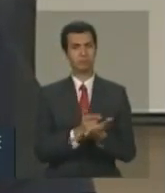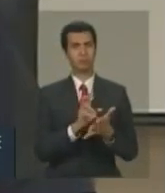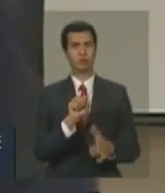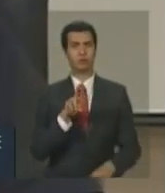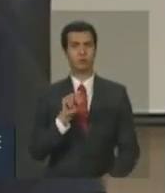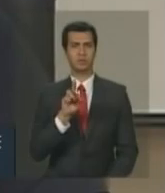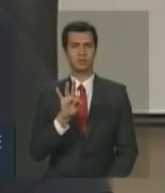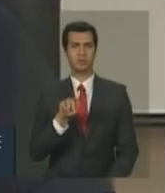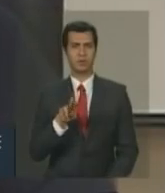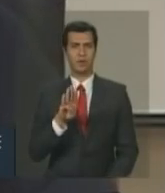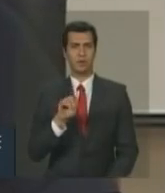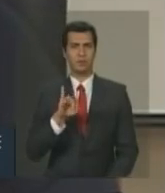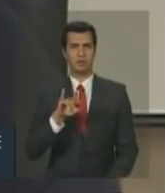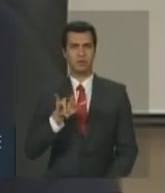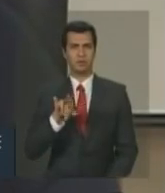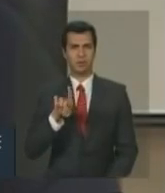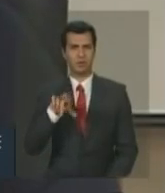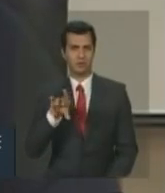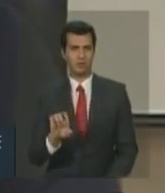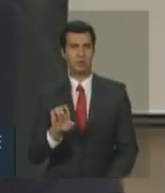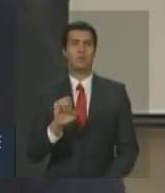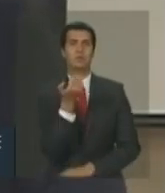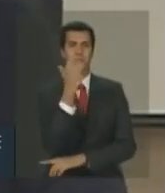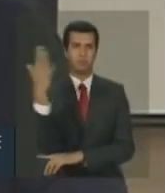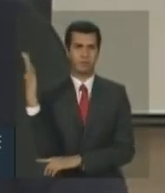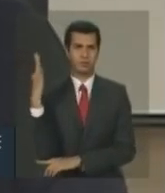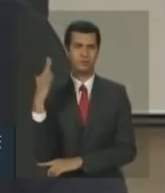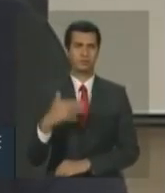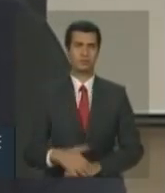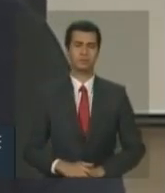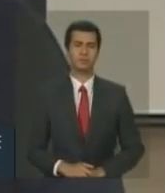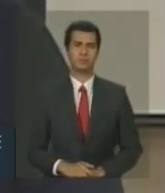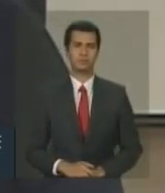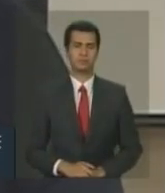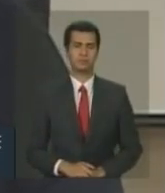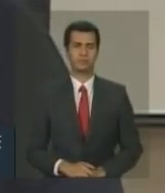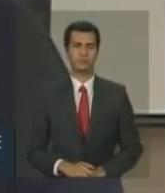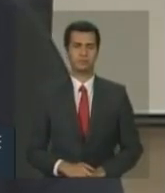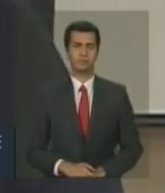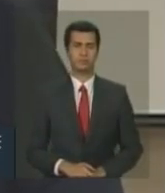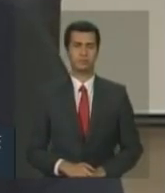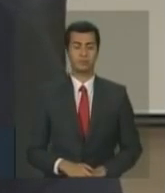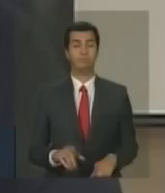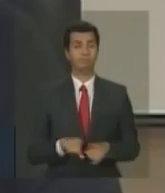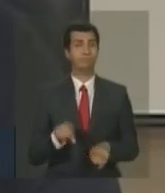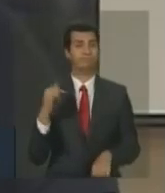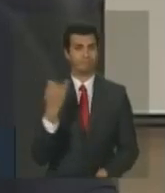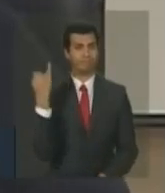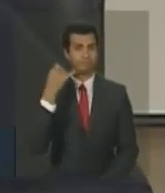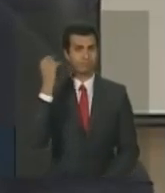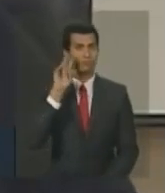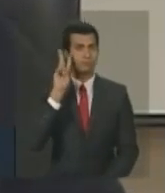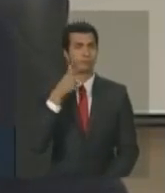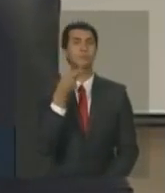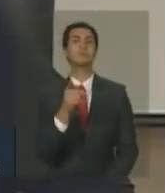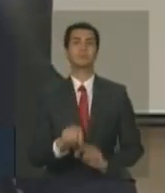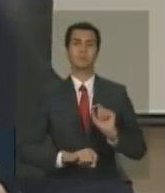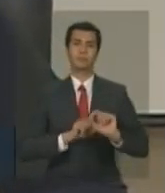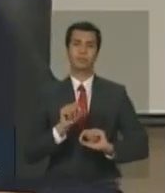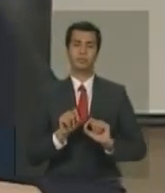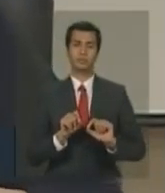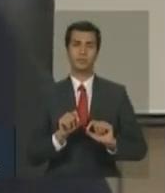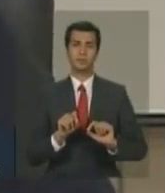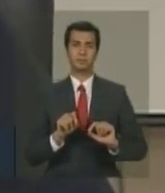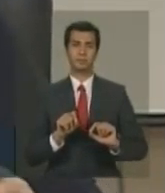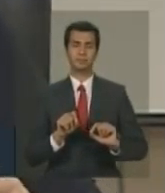ambiental. Também é importante destacar que parte desse trabalho que está